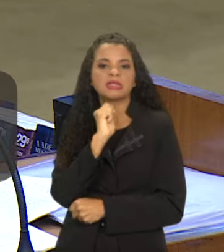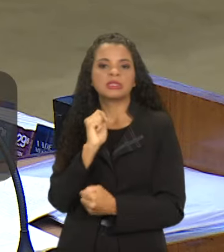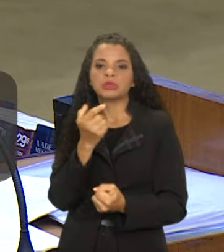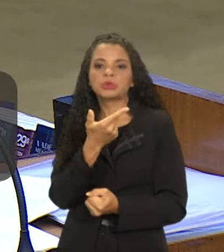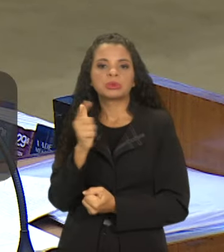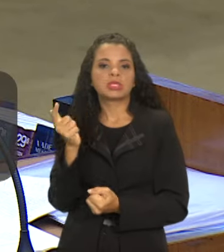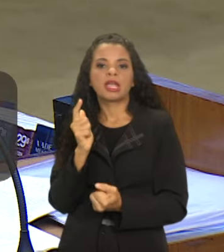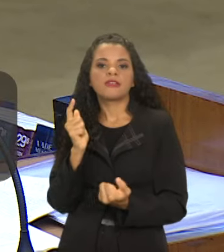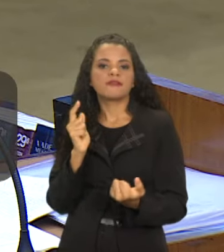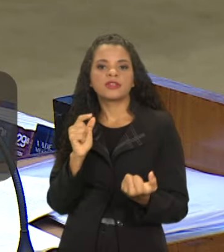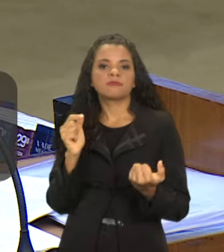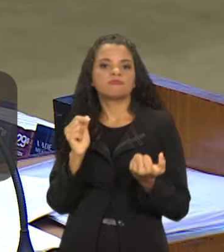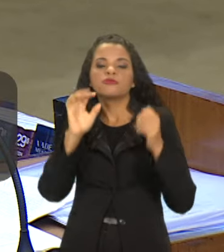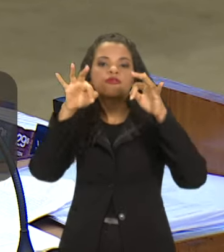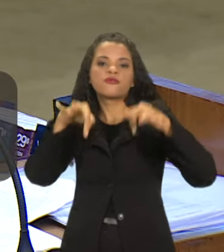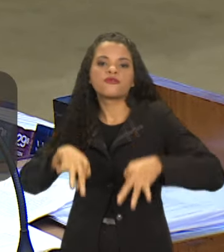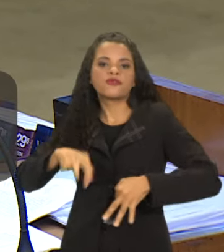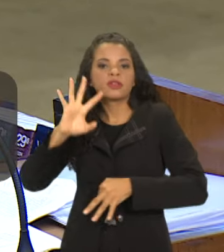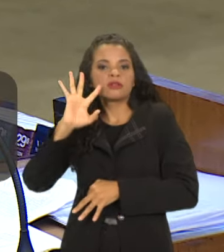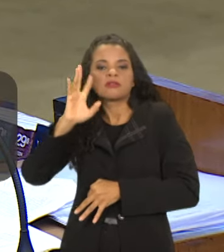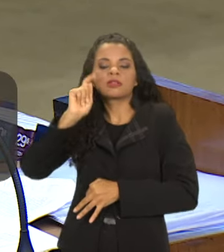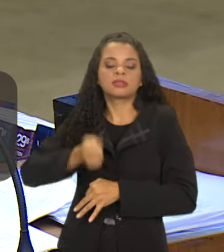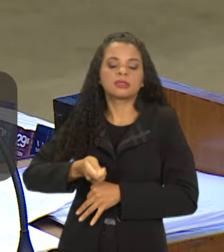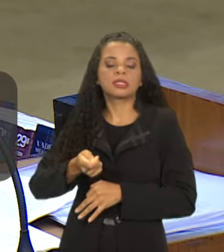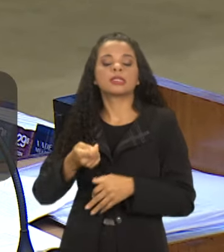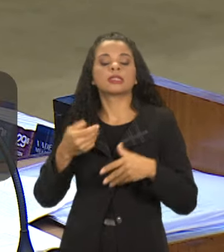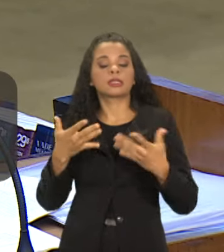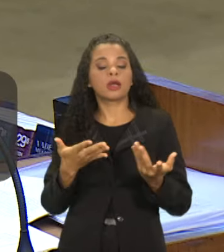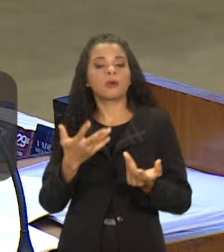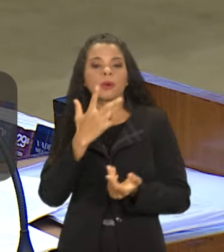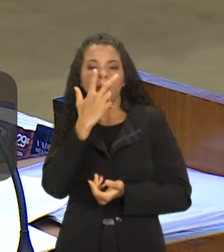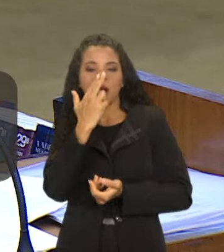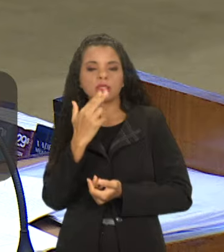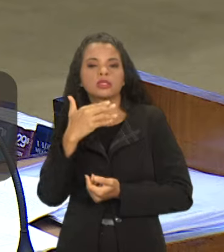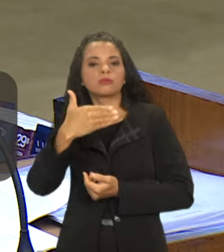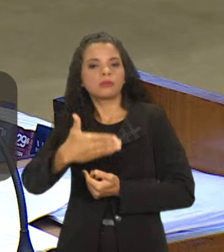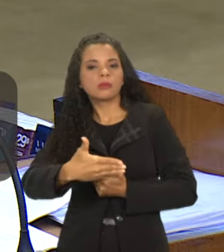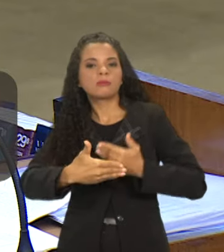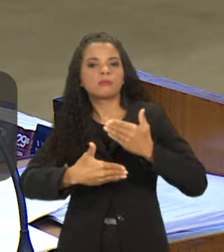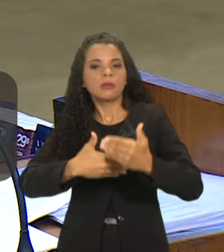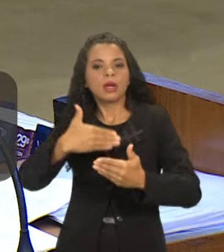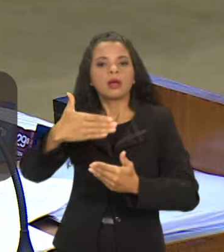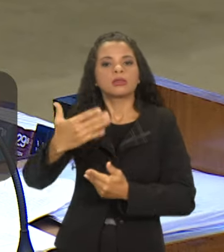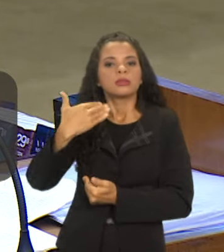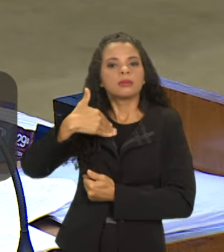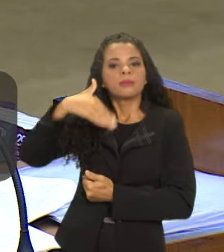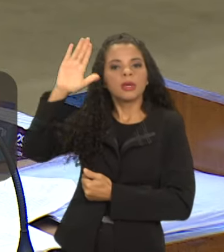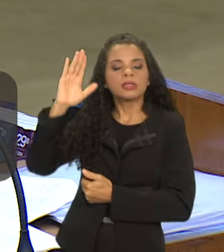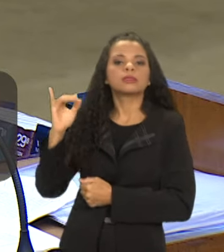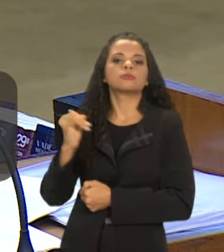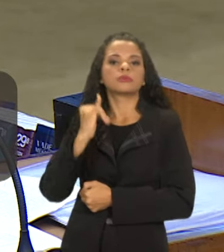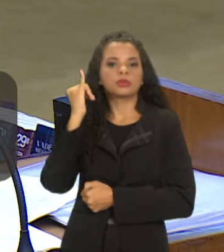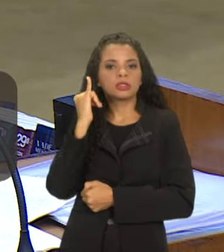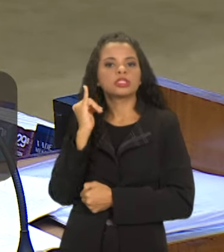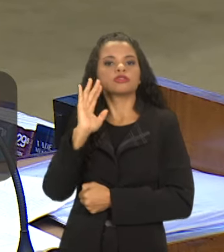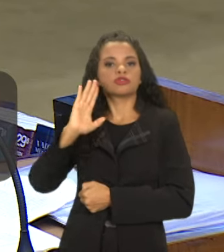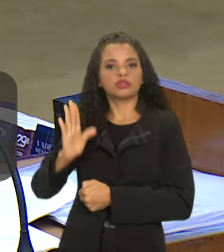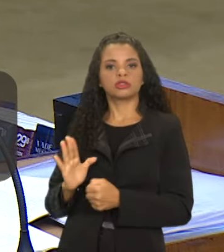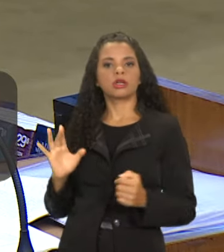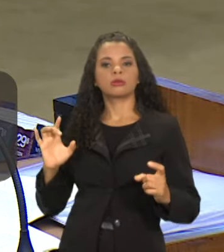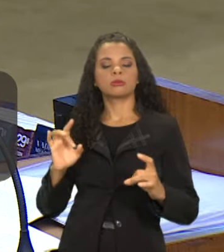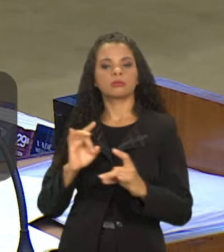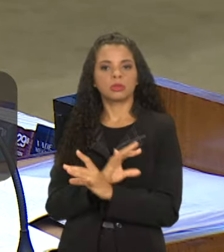passo mais importante para essa solução final foi dada e, como Vossa Excelência disse, com essa participação